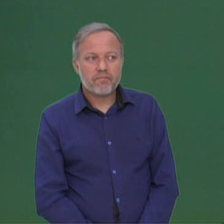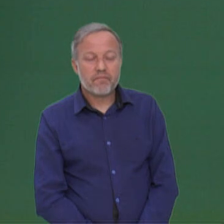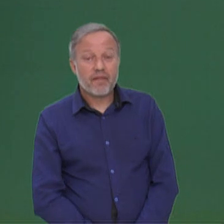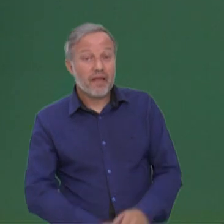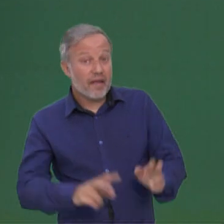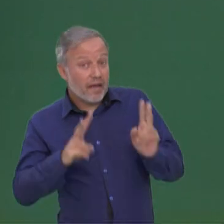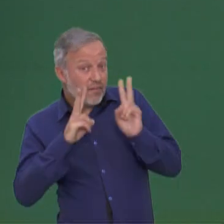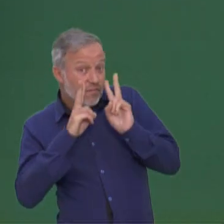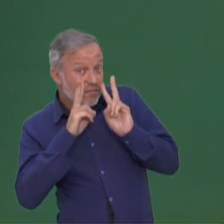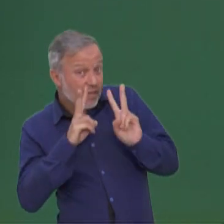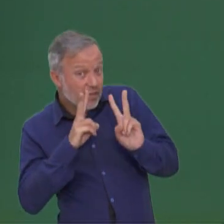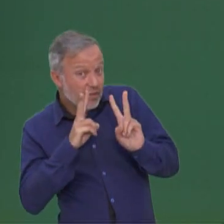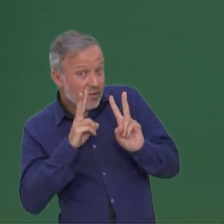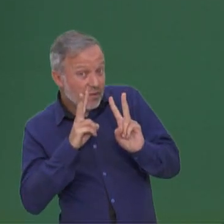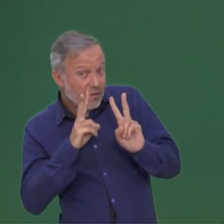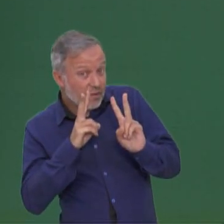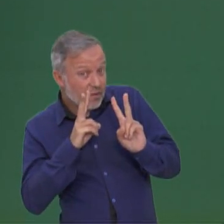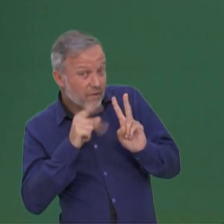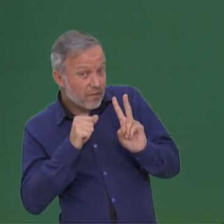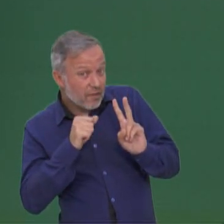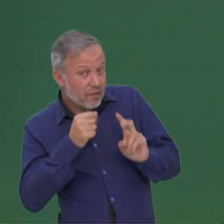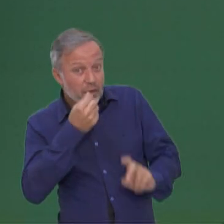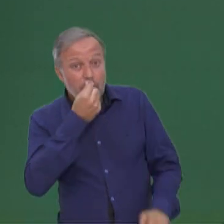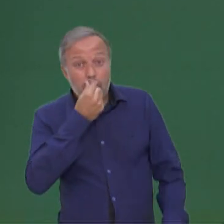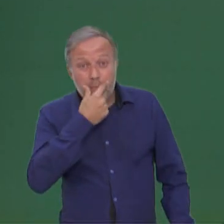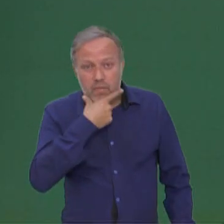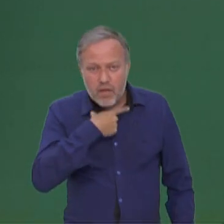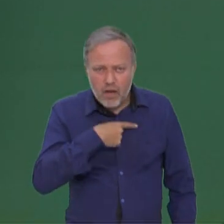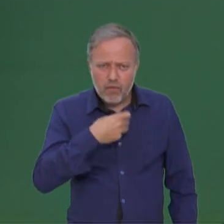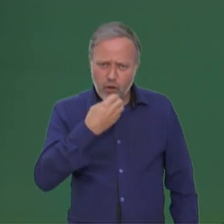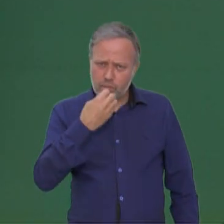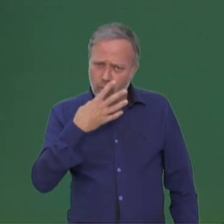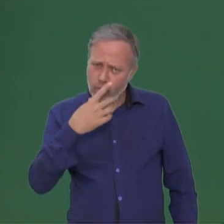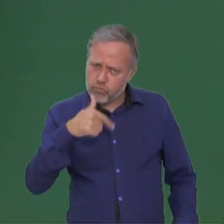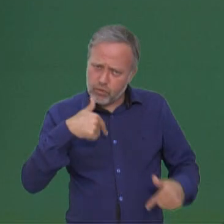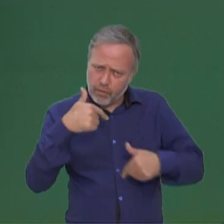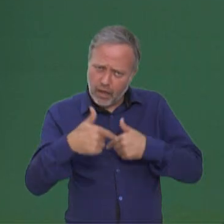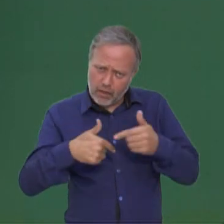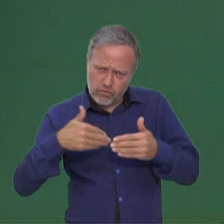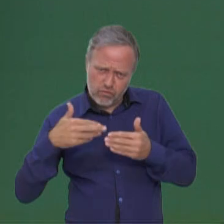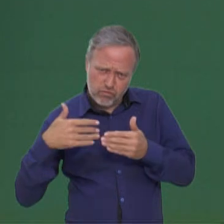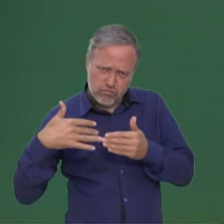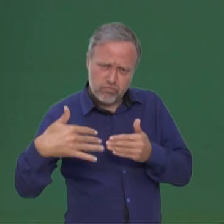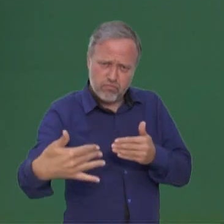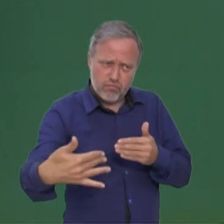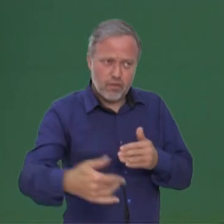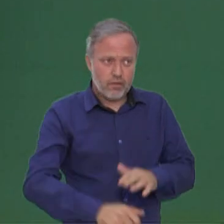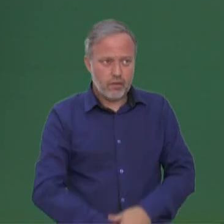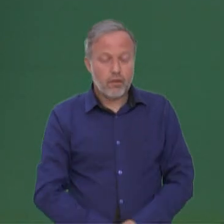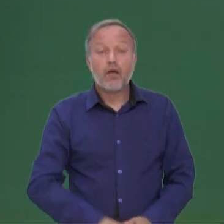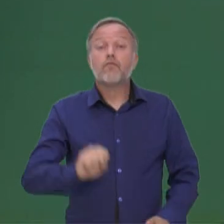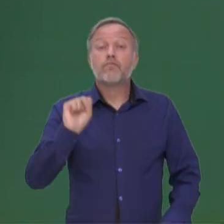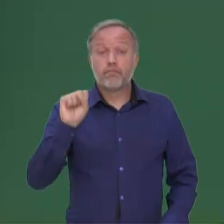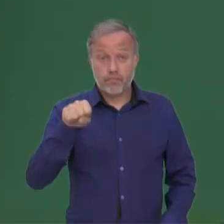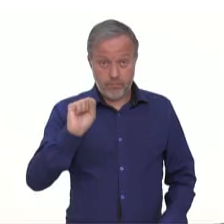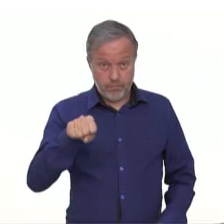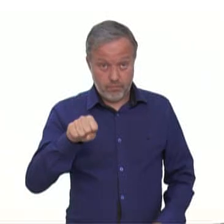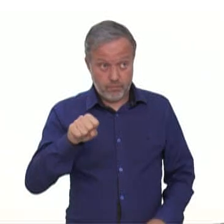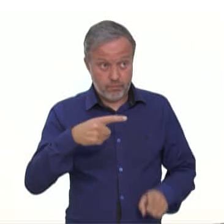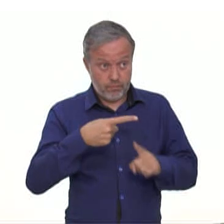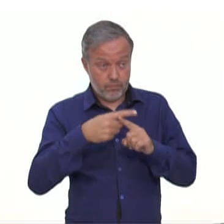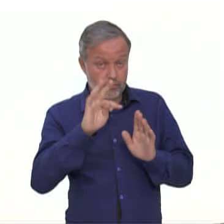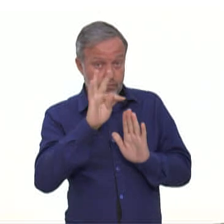Então, galera, será que Machado de Assis foi bem sucedido, né, na carreira? Olha lá, sim, já que o